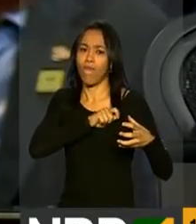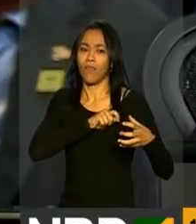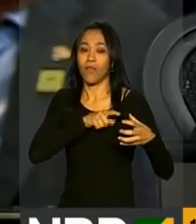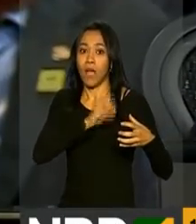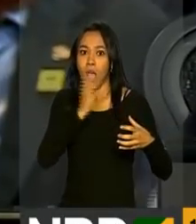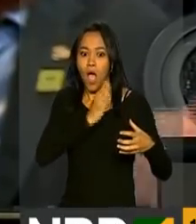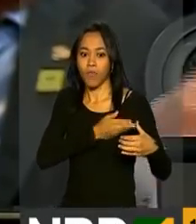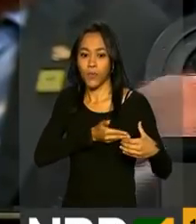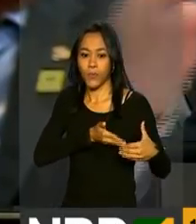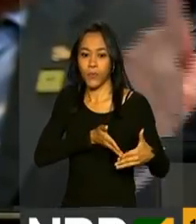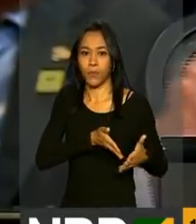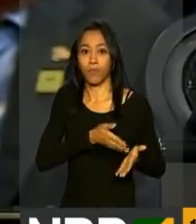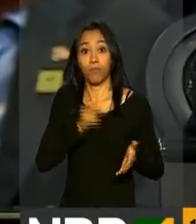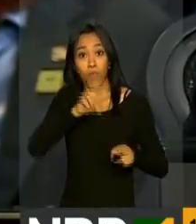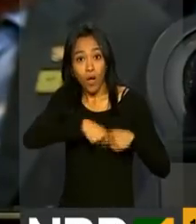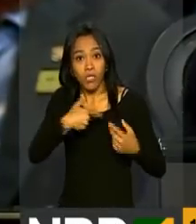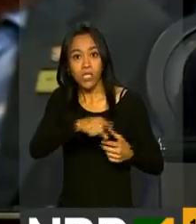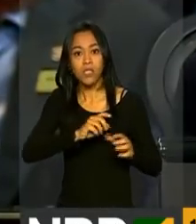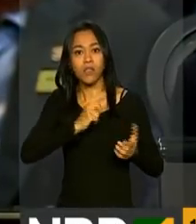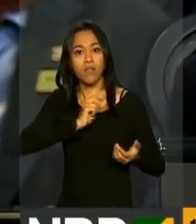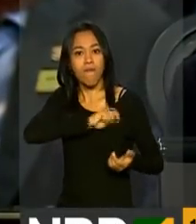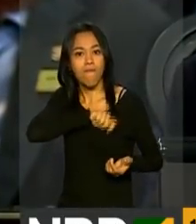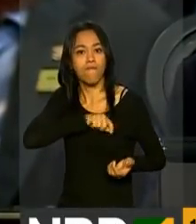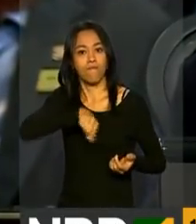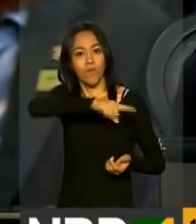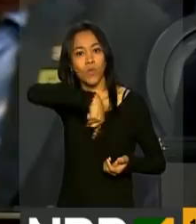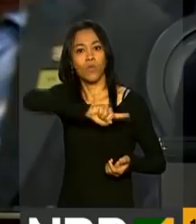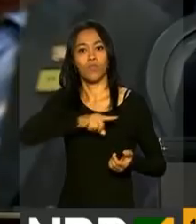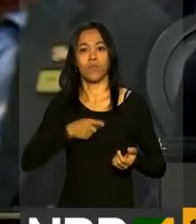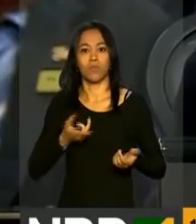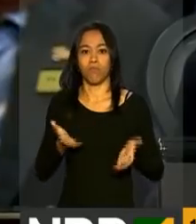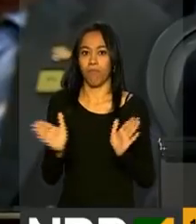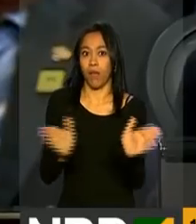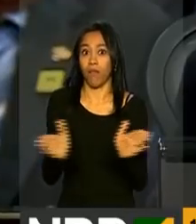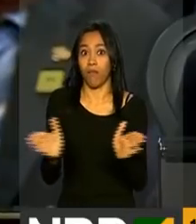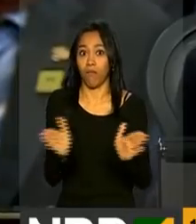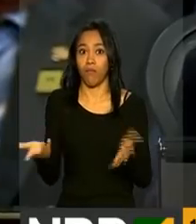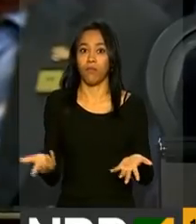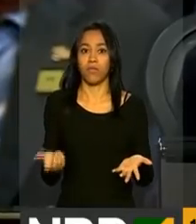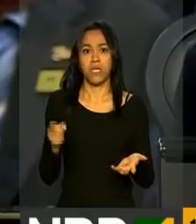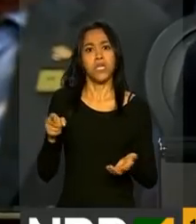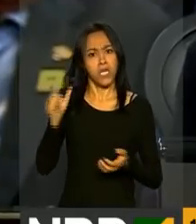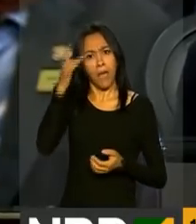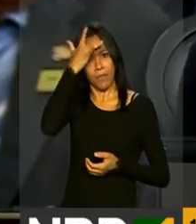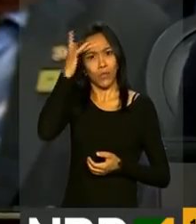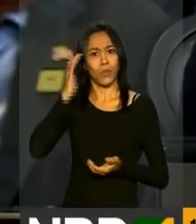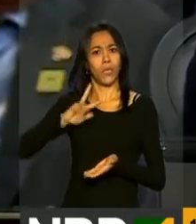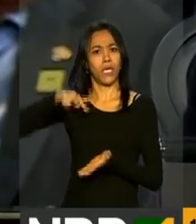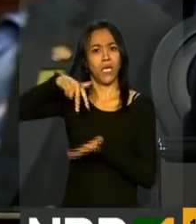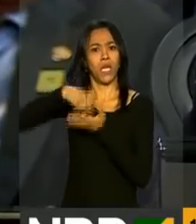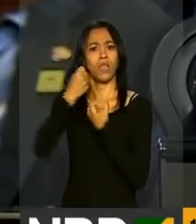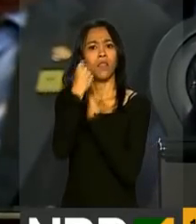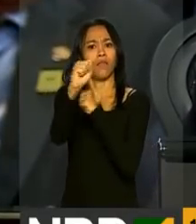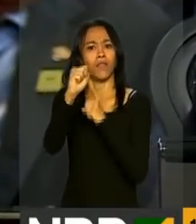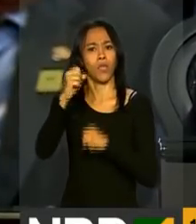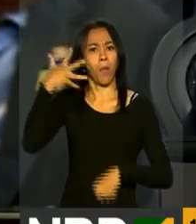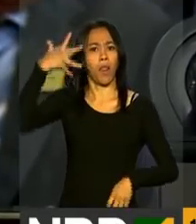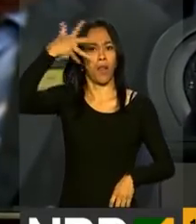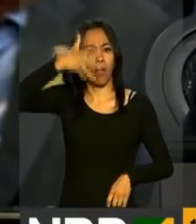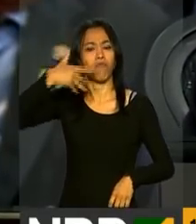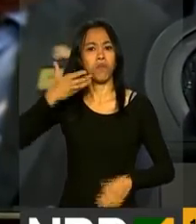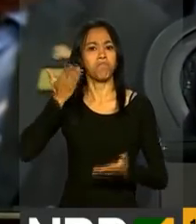rapidez por estas organizações paralelas e até o sujeito foi aprovado com uma boa nota